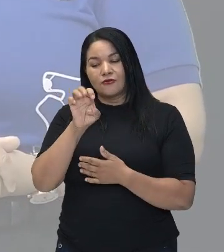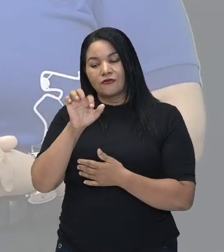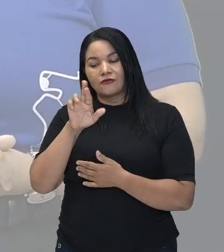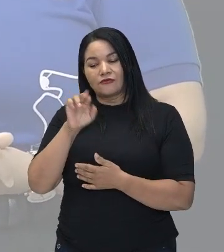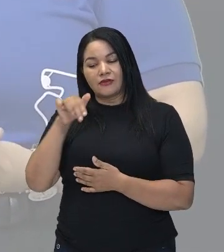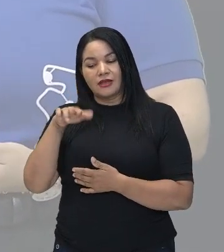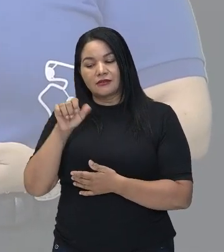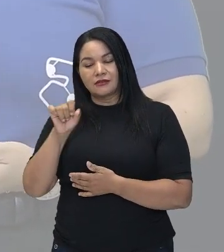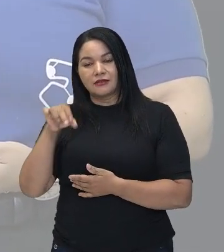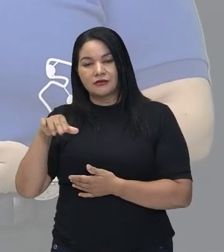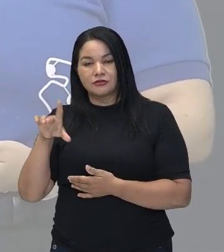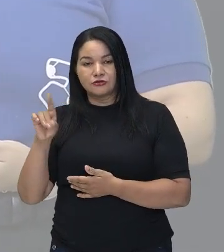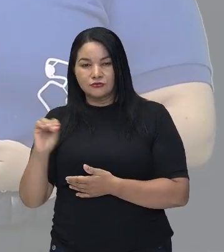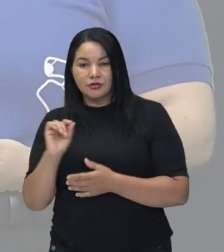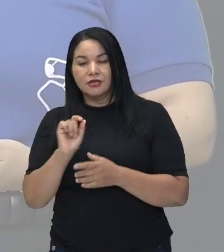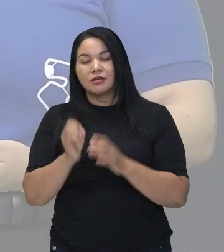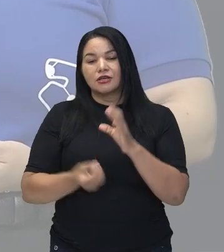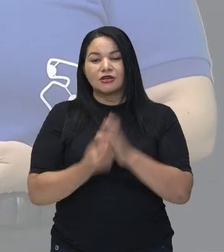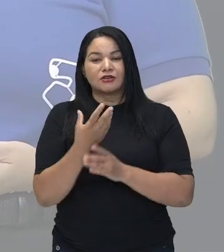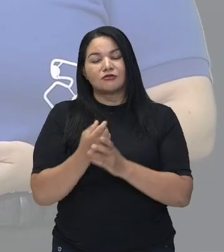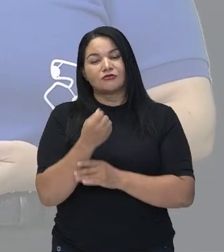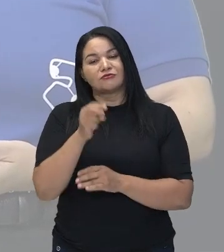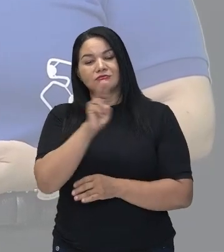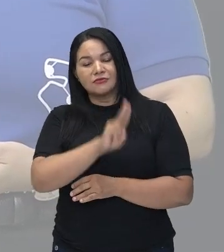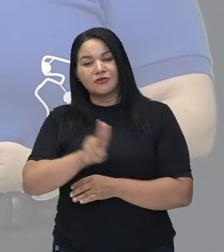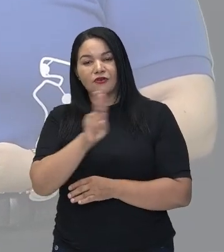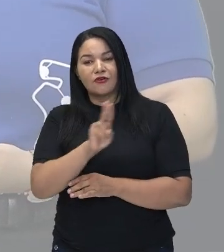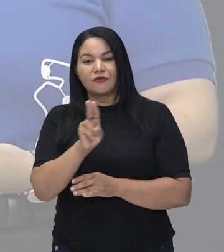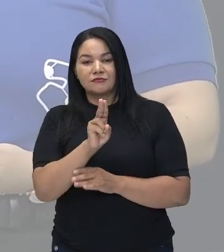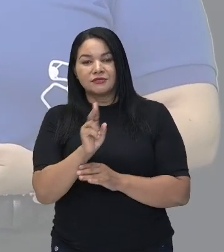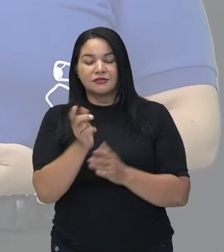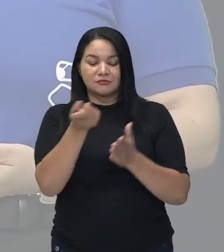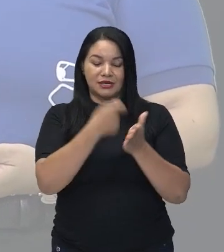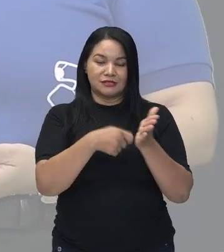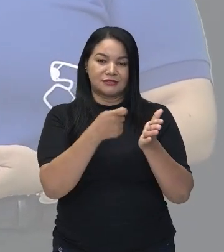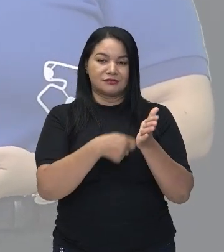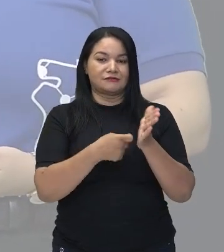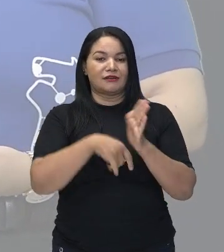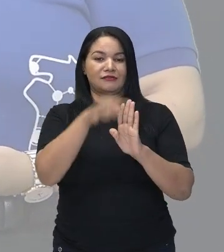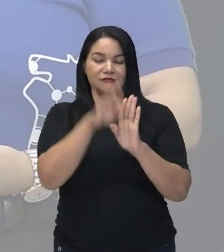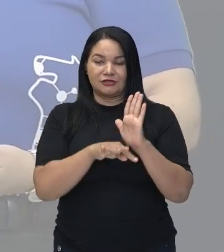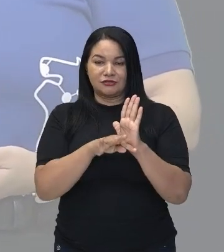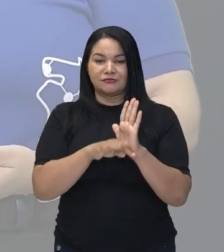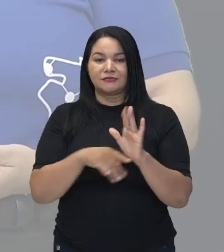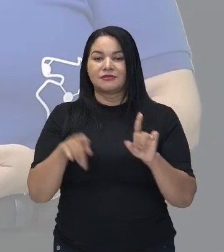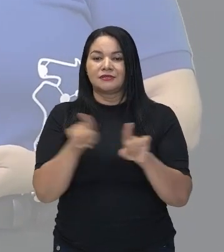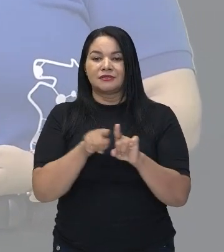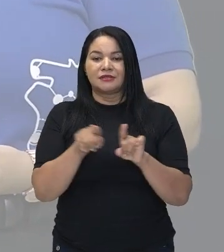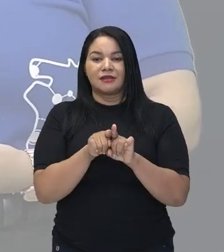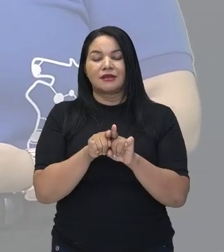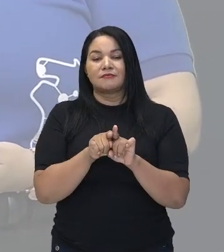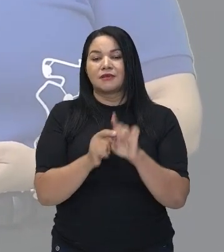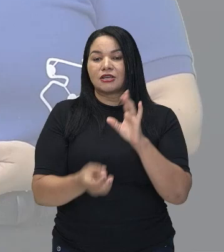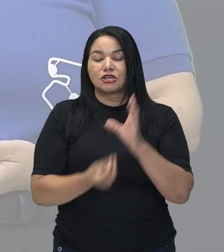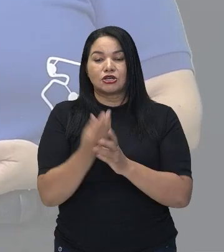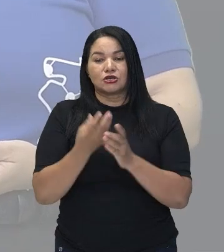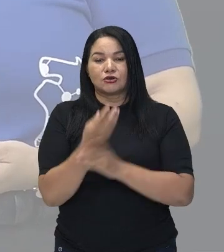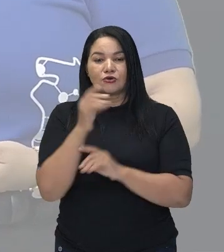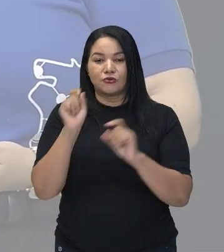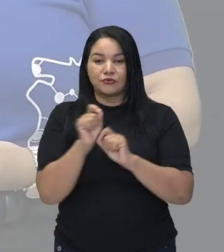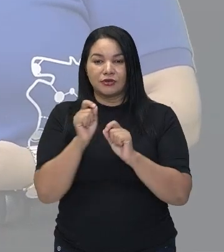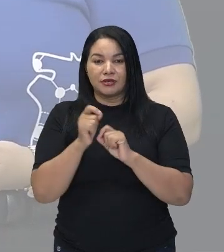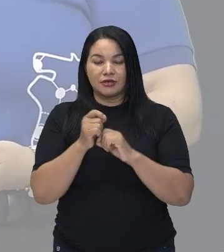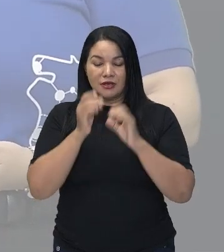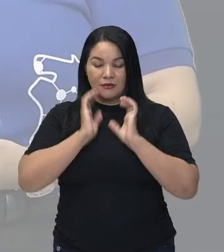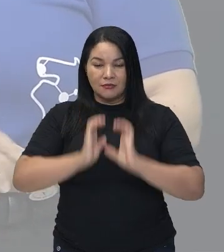assinar seus textos, mas toda uma biografia e personalidade para cada um deles. Cada um dos heterônimos